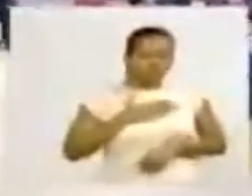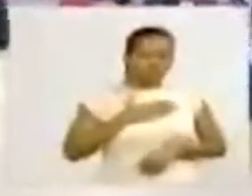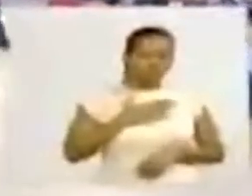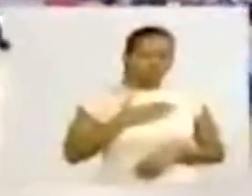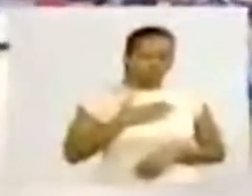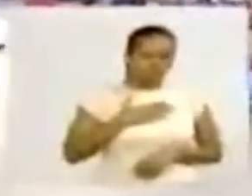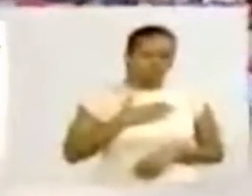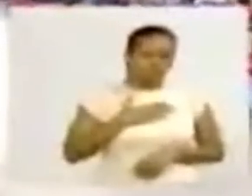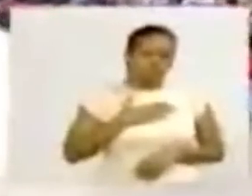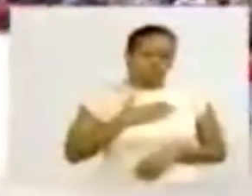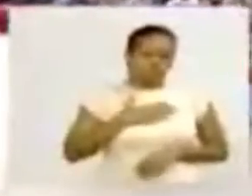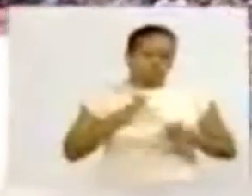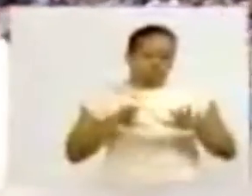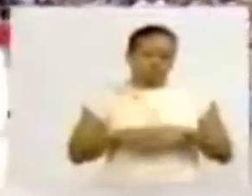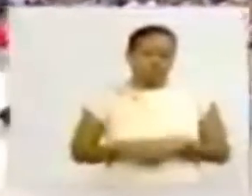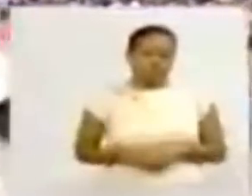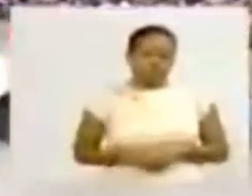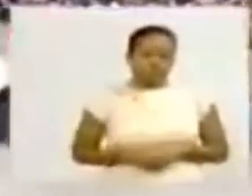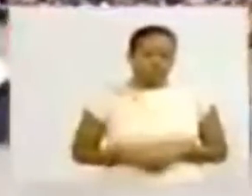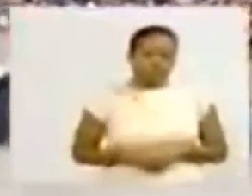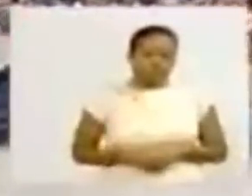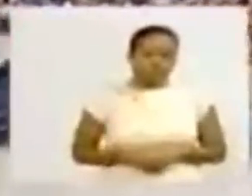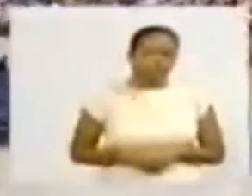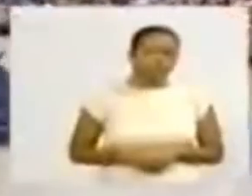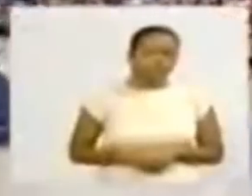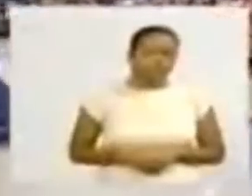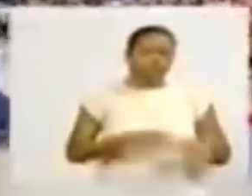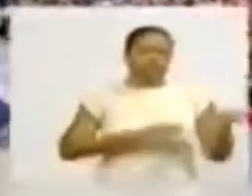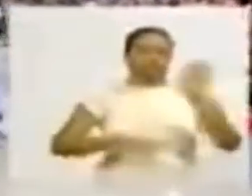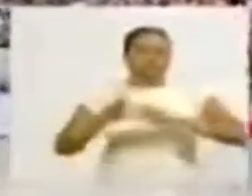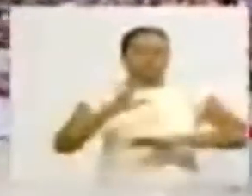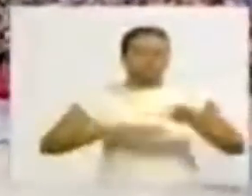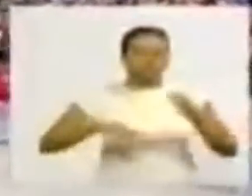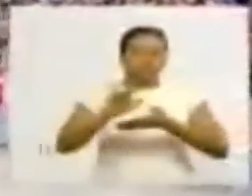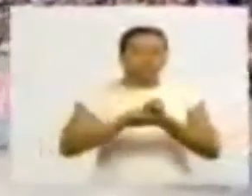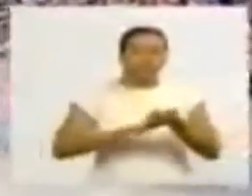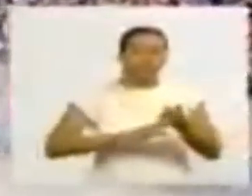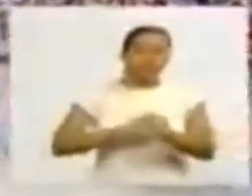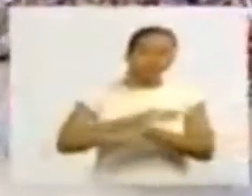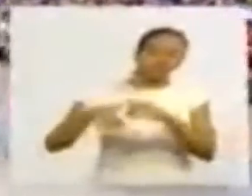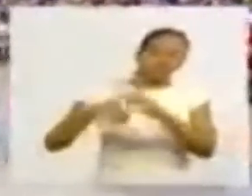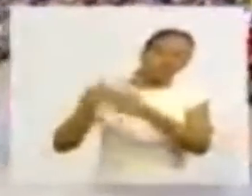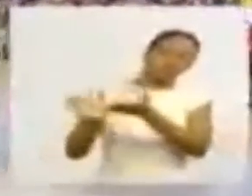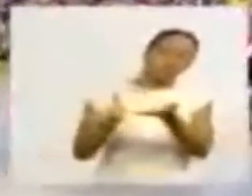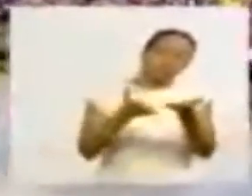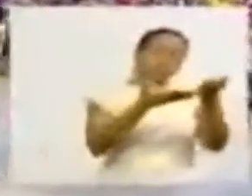amor. Agora, os últimos que estão em pé. Tudo é do Pai.